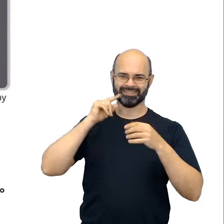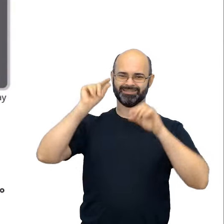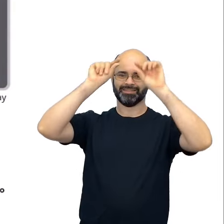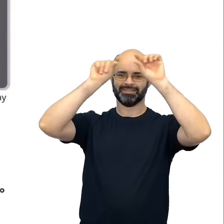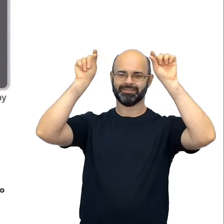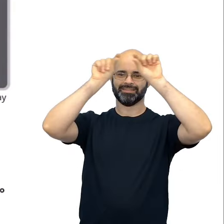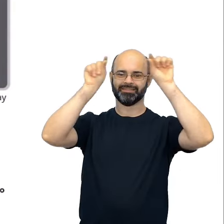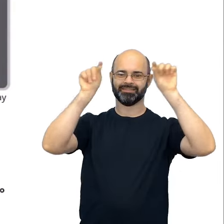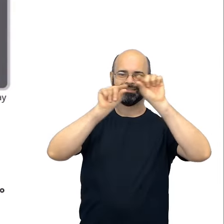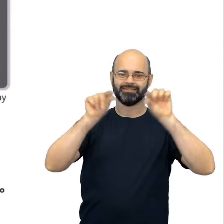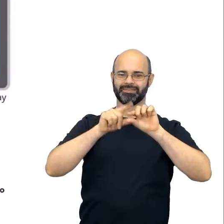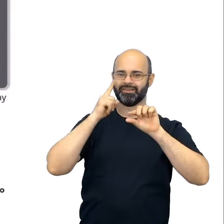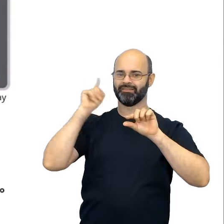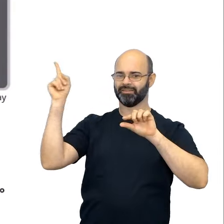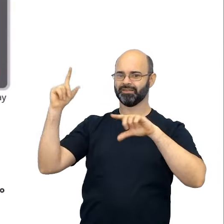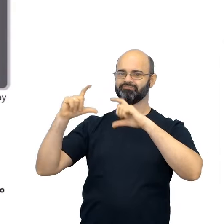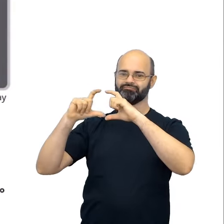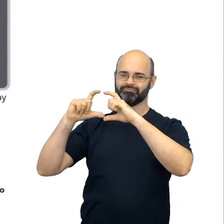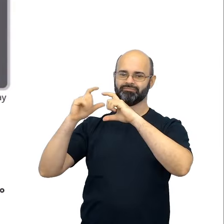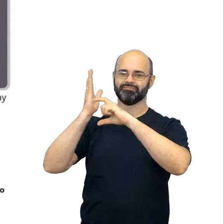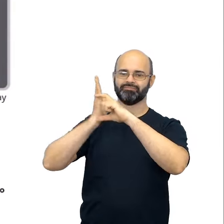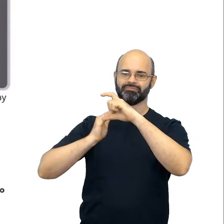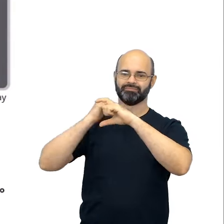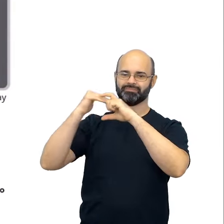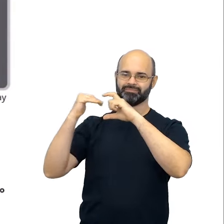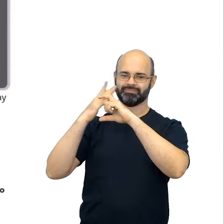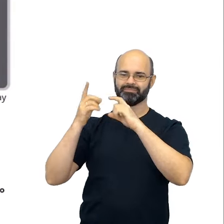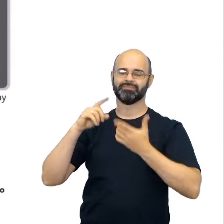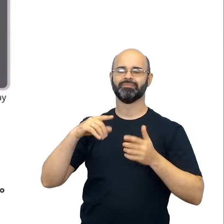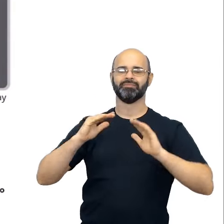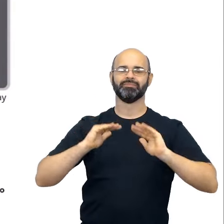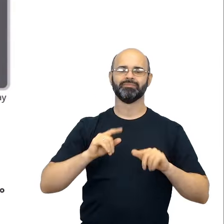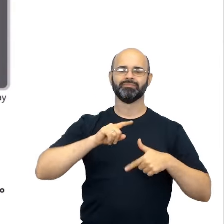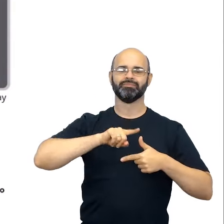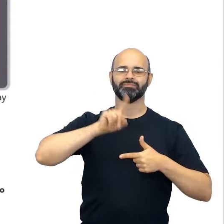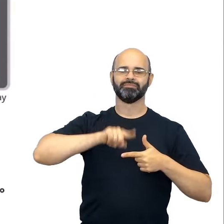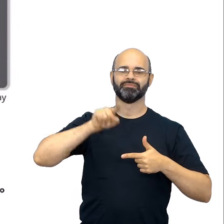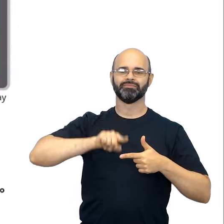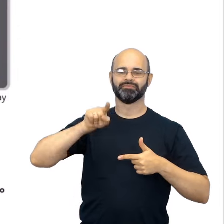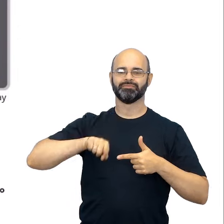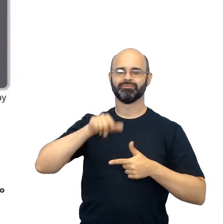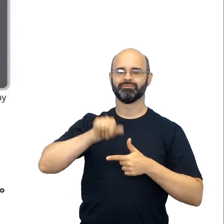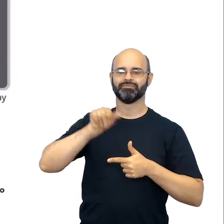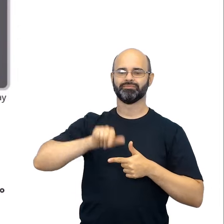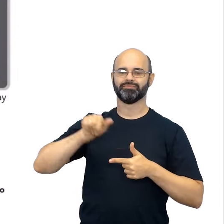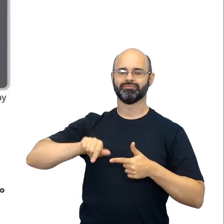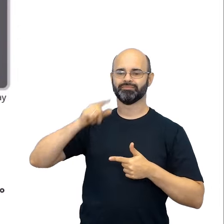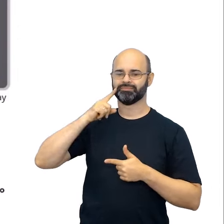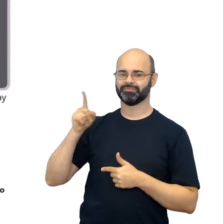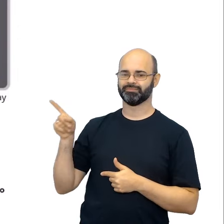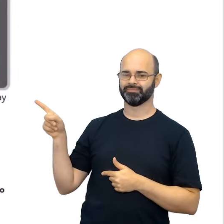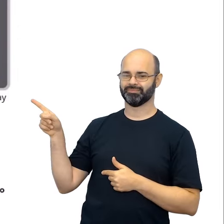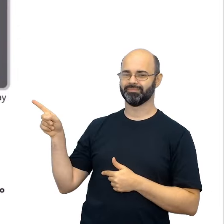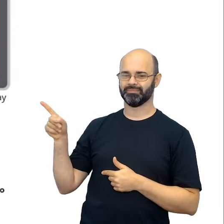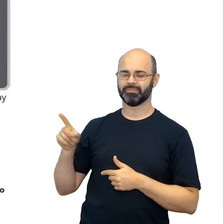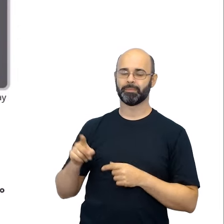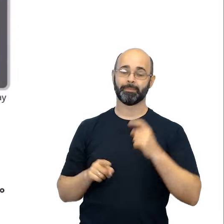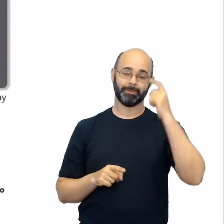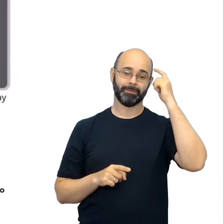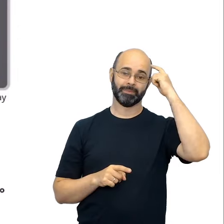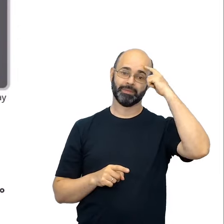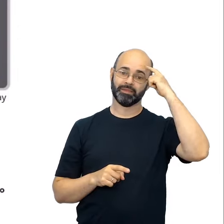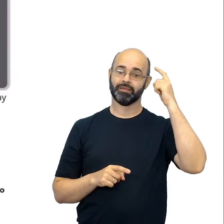texto e ao lado aqui nós temos os gráficos representados aqui de forma colorida. É interessante, então, nós pensarmos